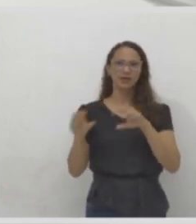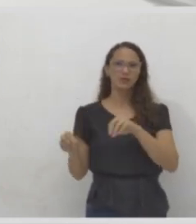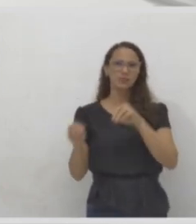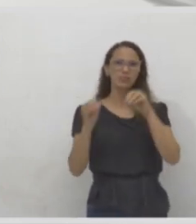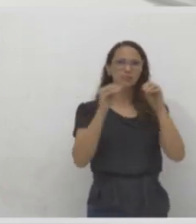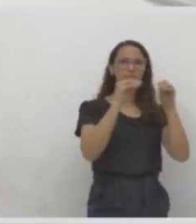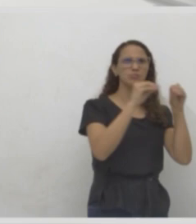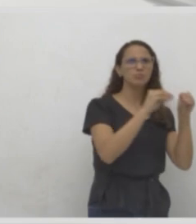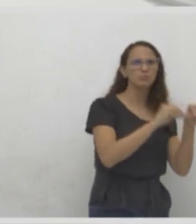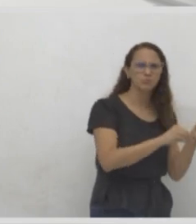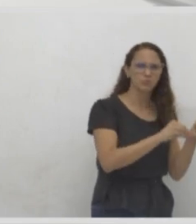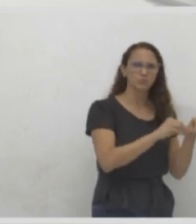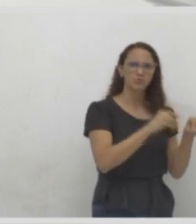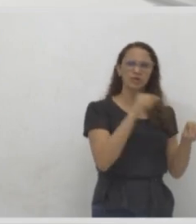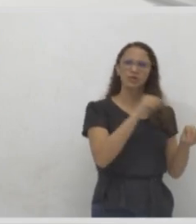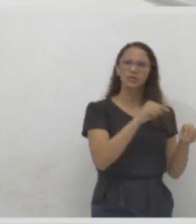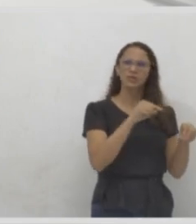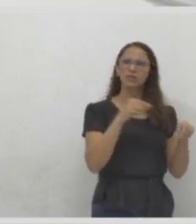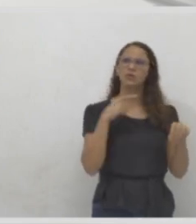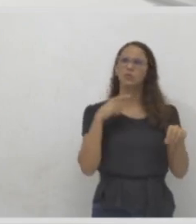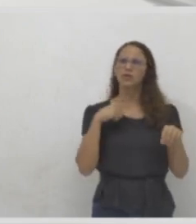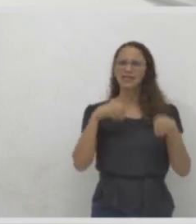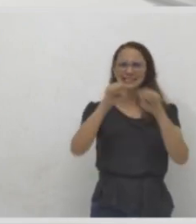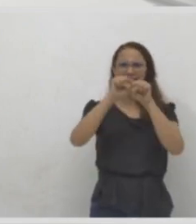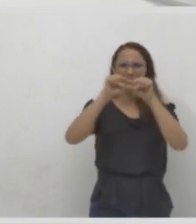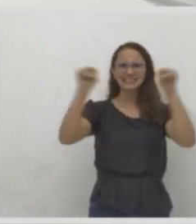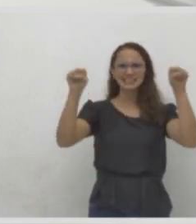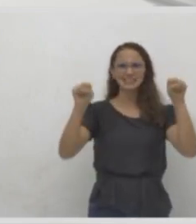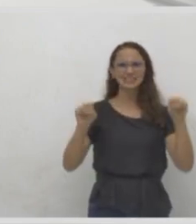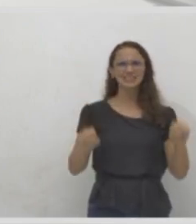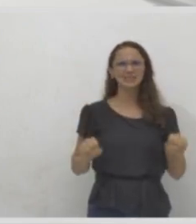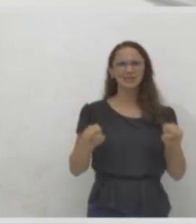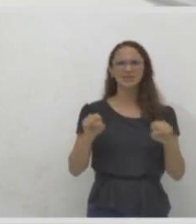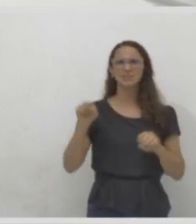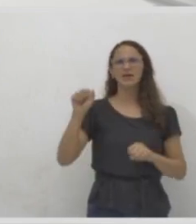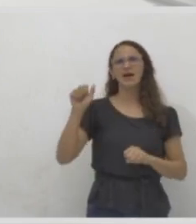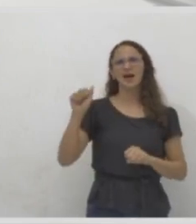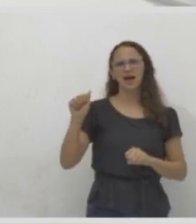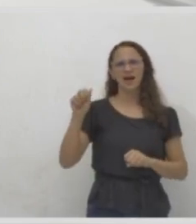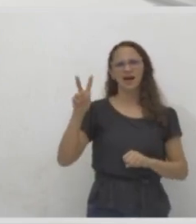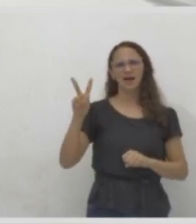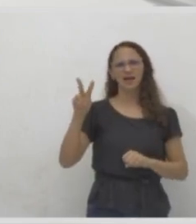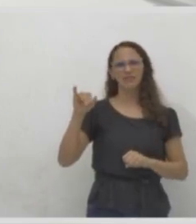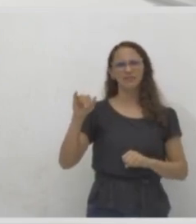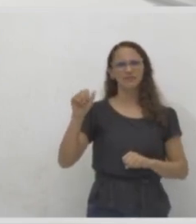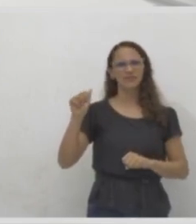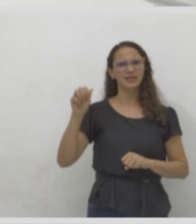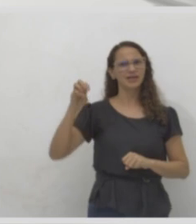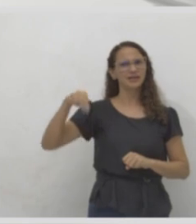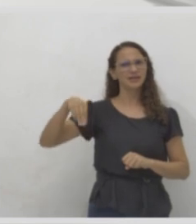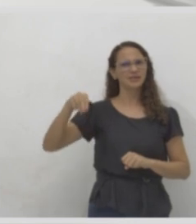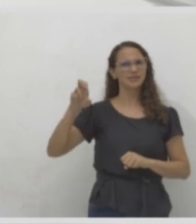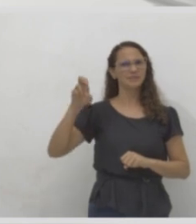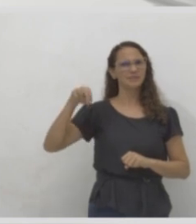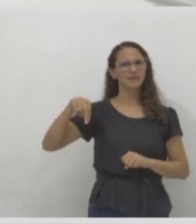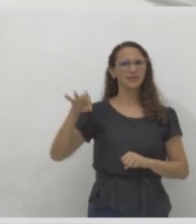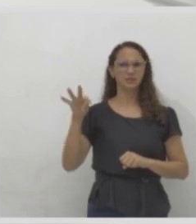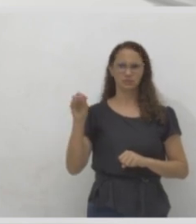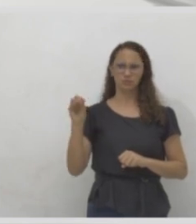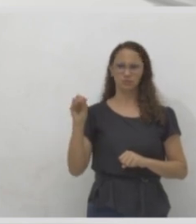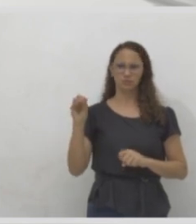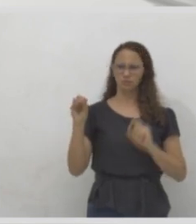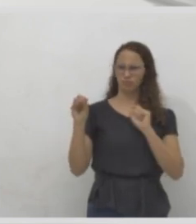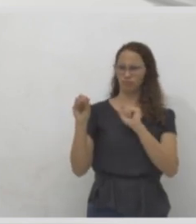no chamado sistema de aviamento. O que é ou o que foi o sistema de aviamento?